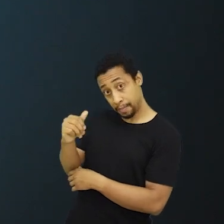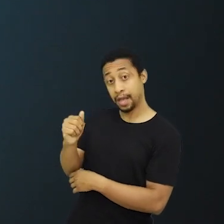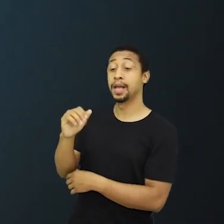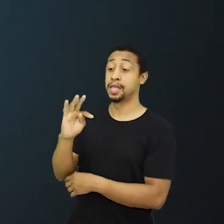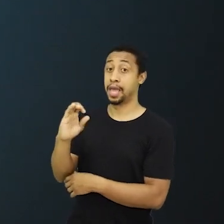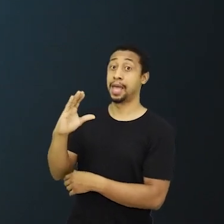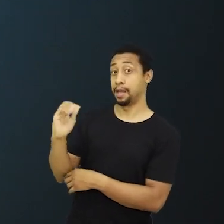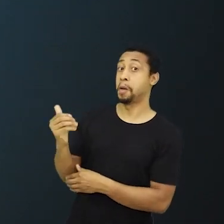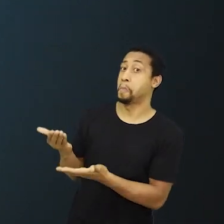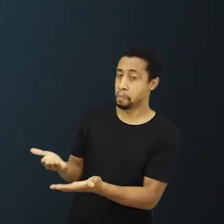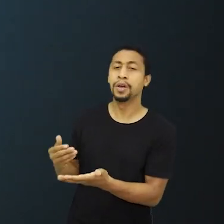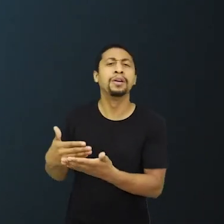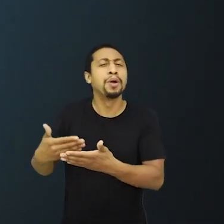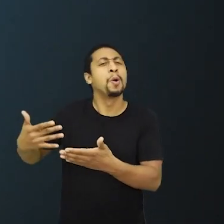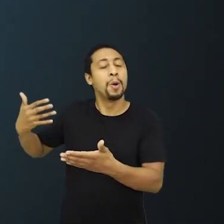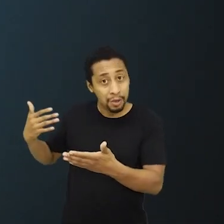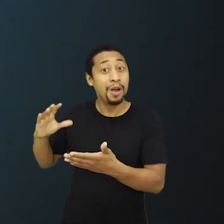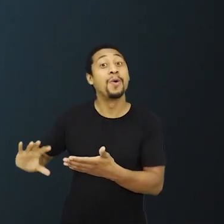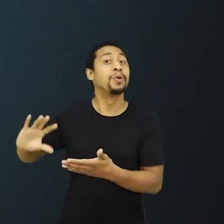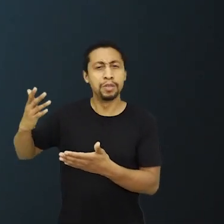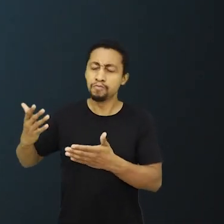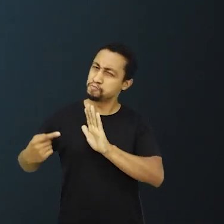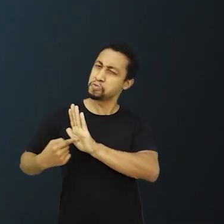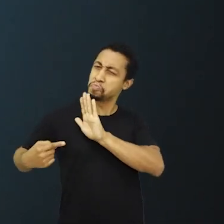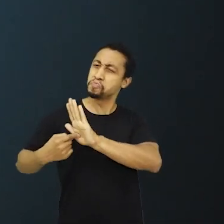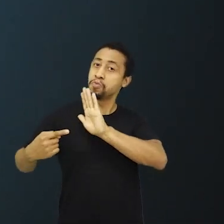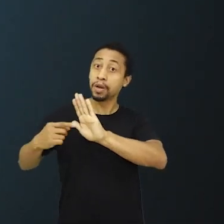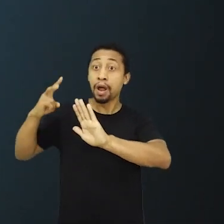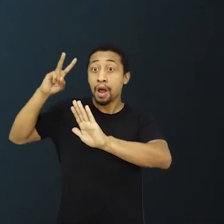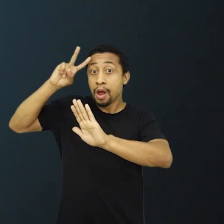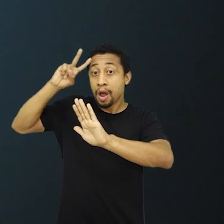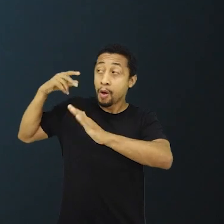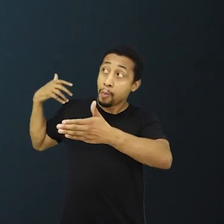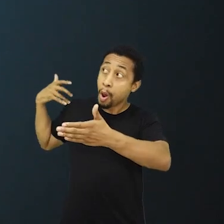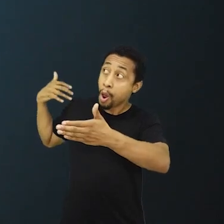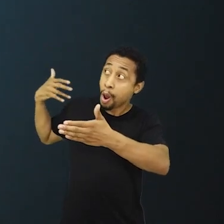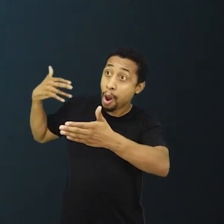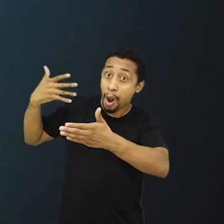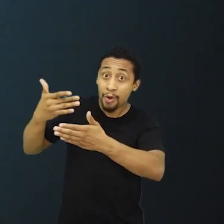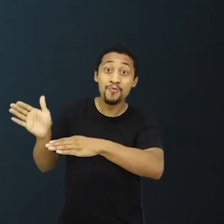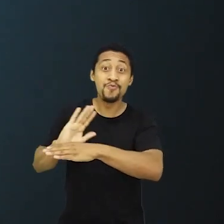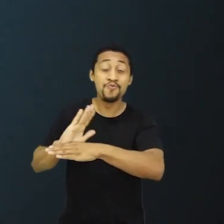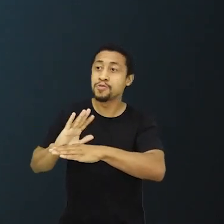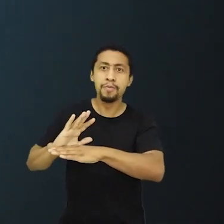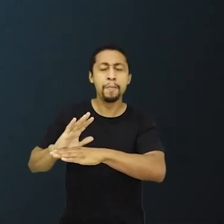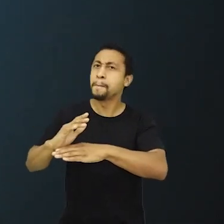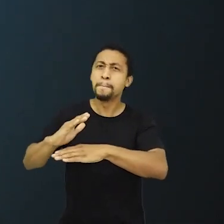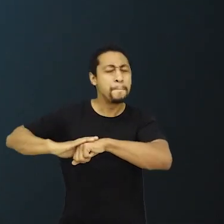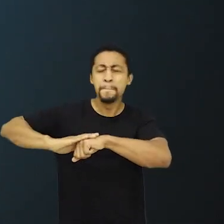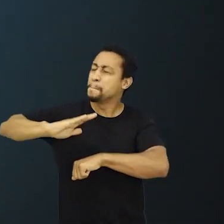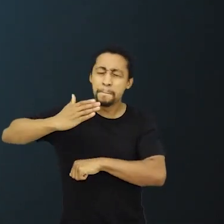à época foi a maior mostra feita de retrospectiva dos filmes do Guzmán no mundo, porque a gente basicamente fez